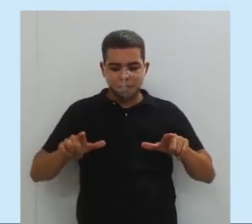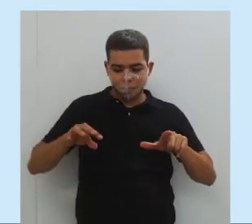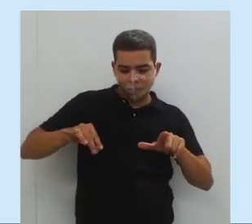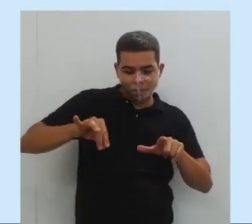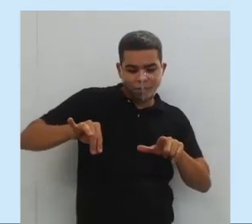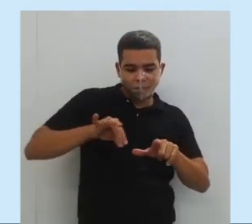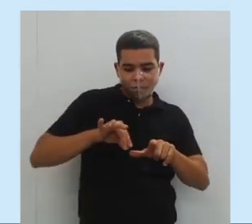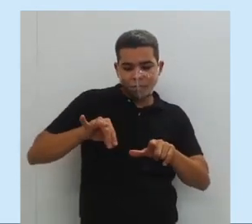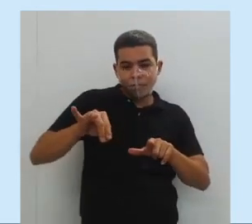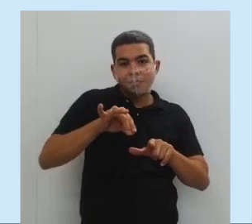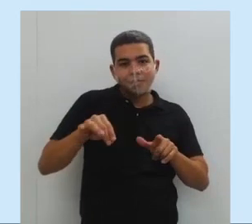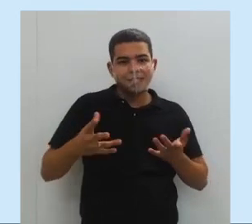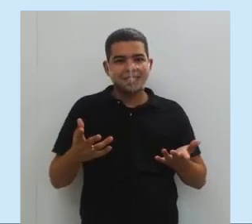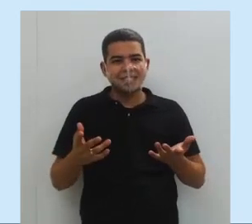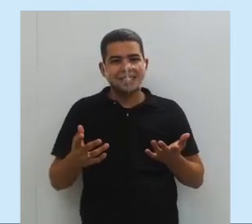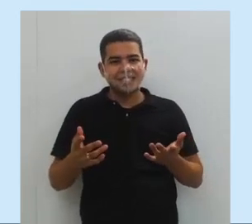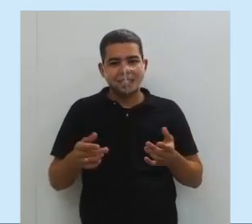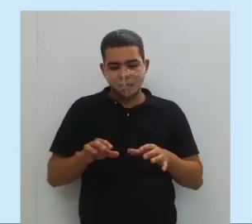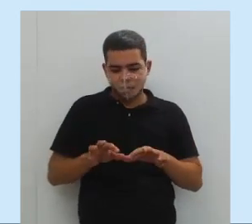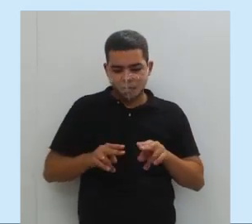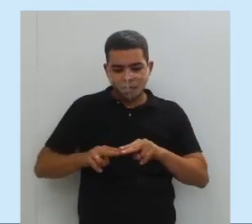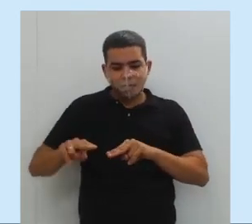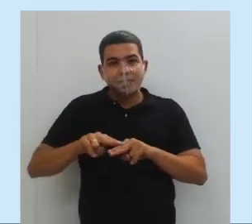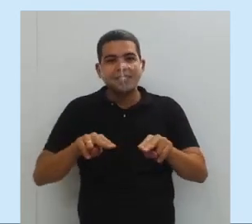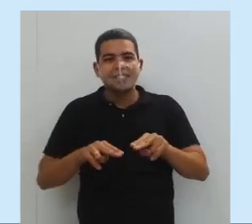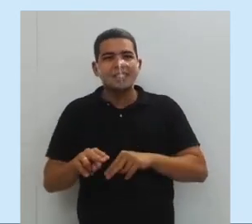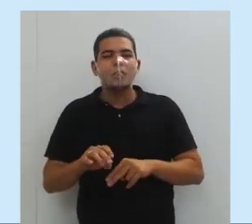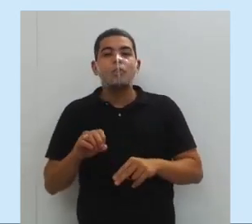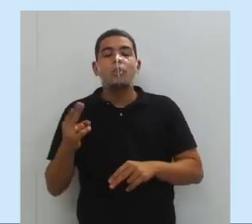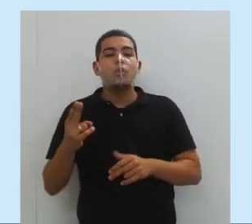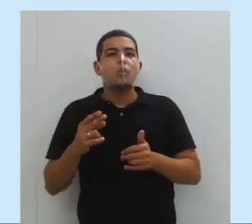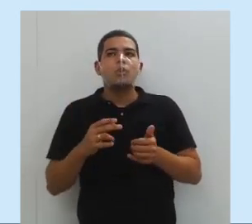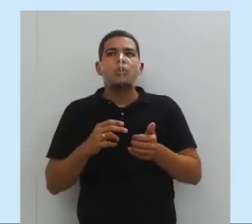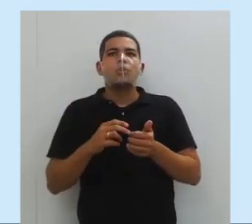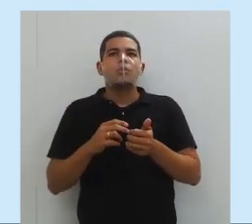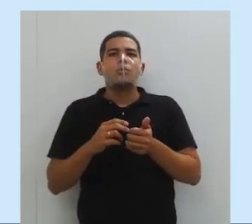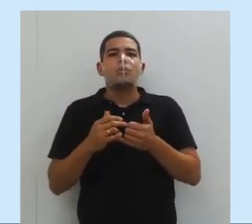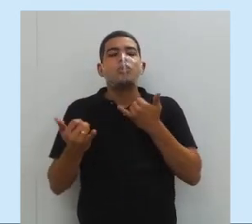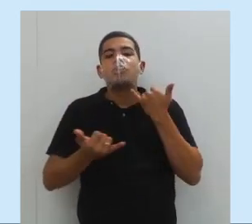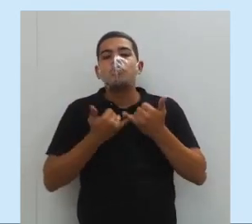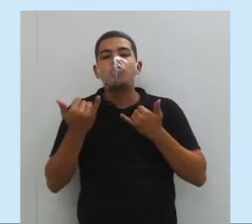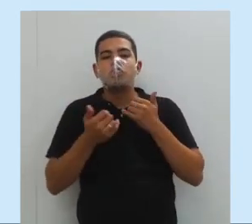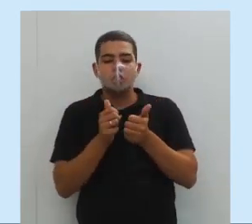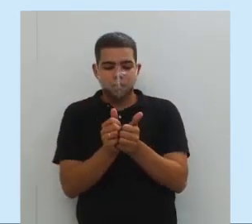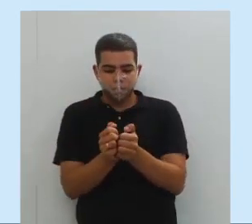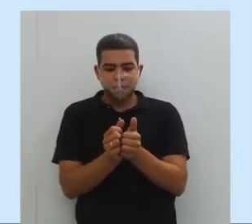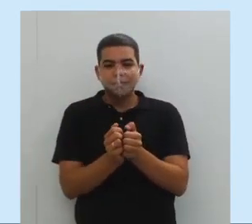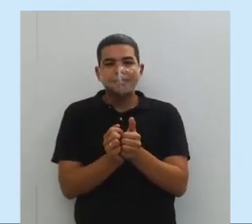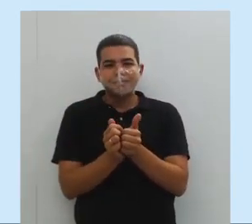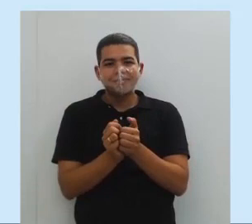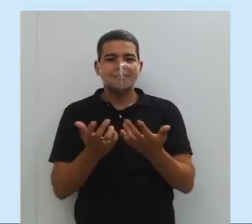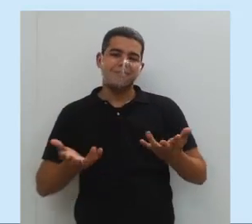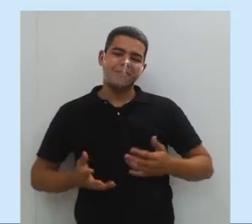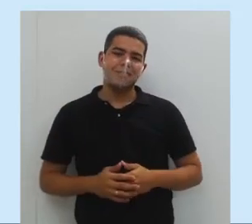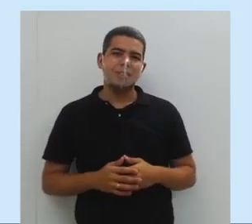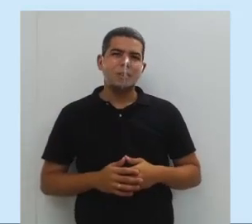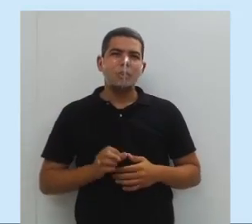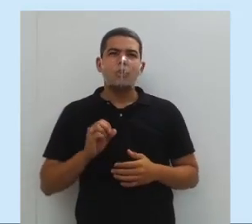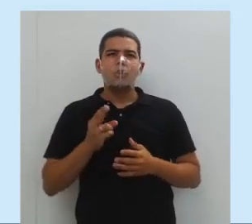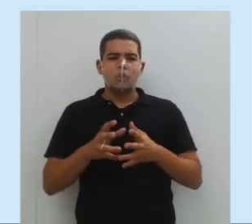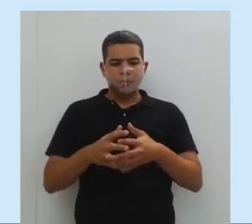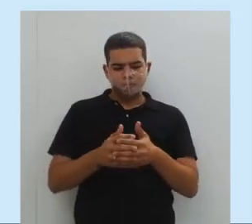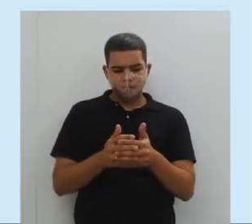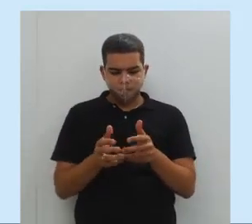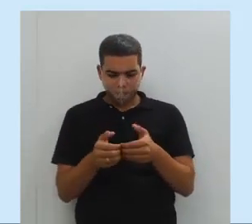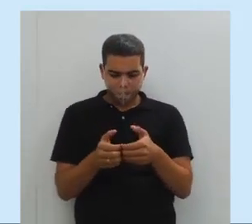mais específica. Jogos eletrônicos, que podem ser aqueles joguinhos que vocês baixam no próprio celular de vocês, né?